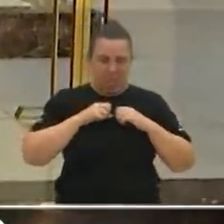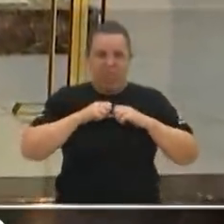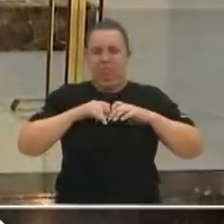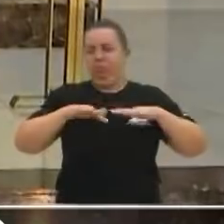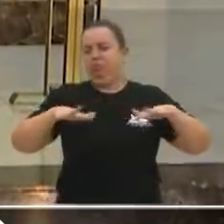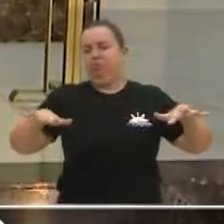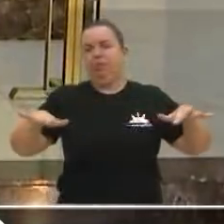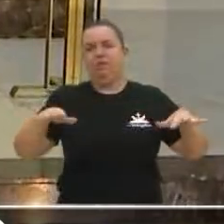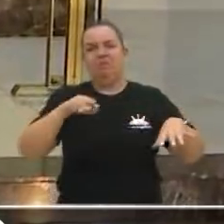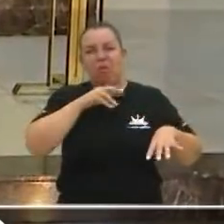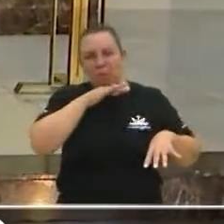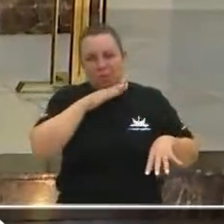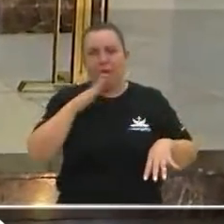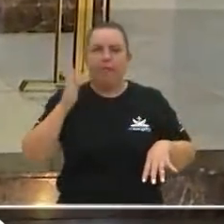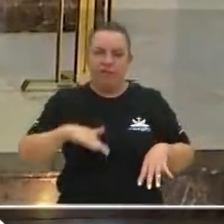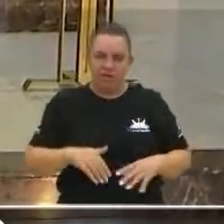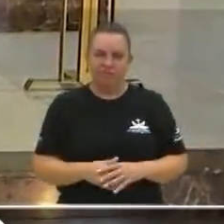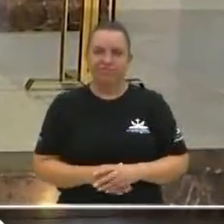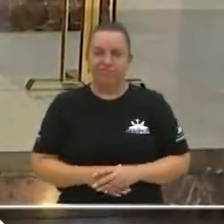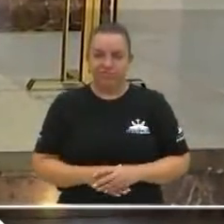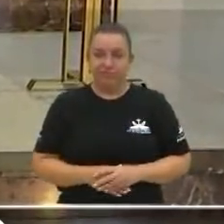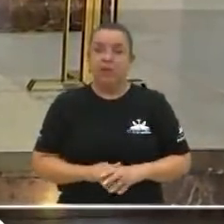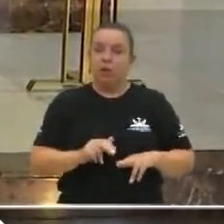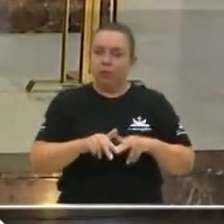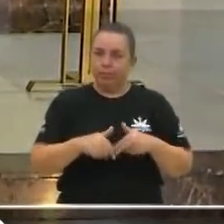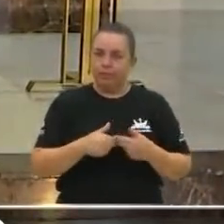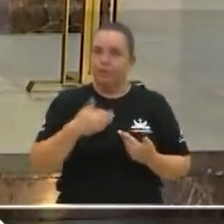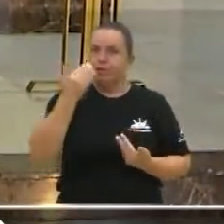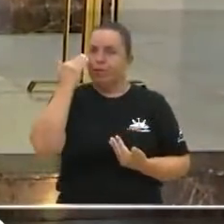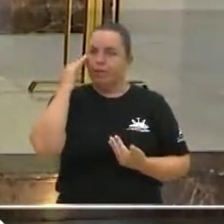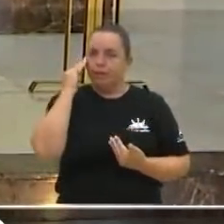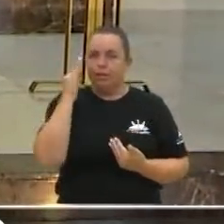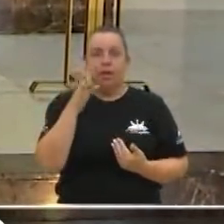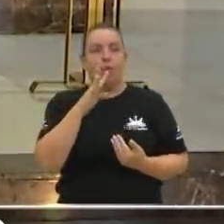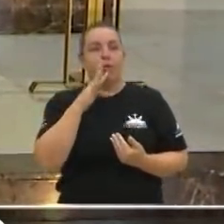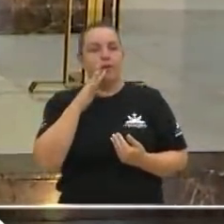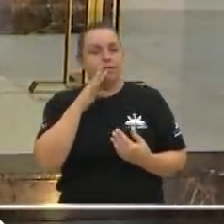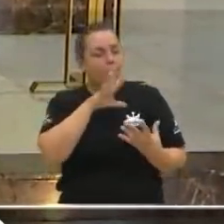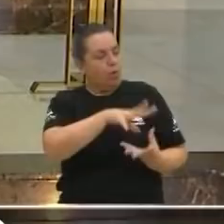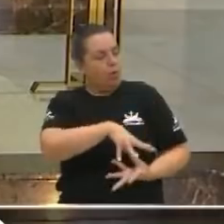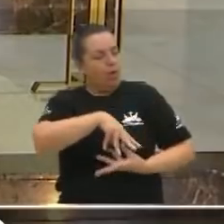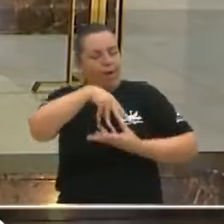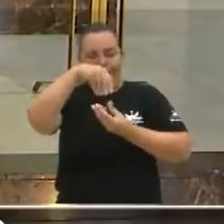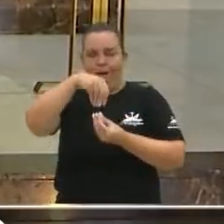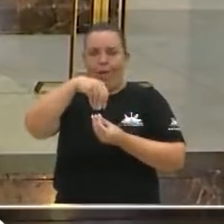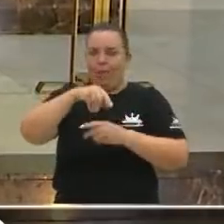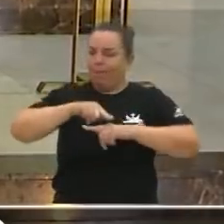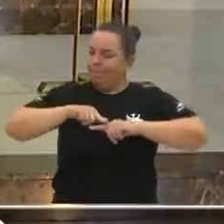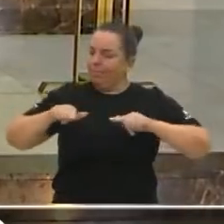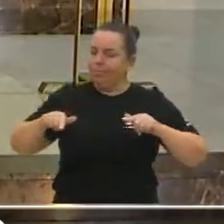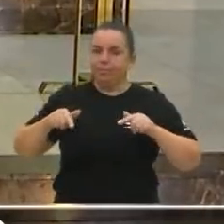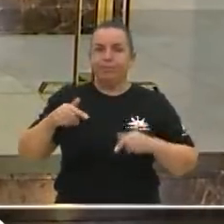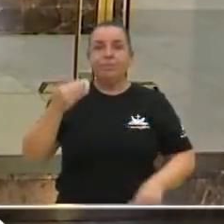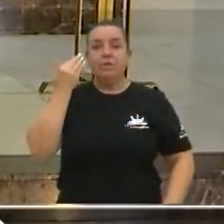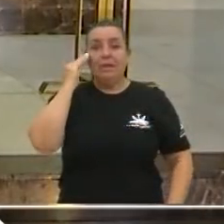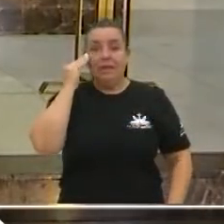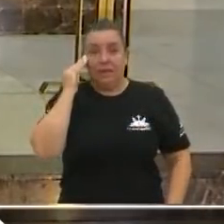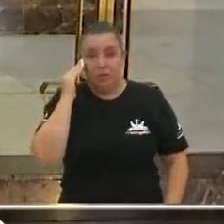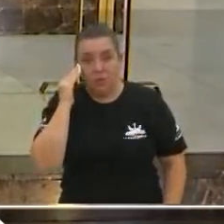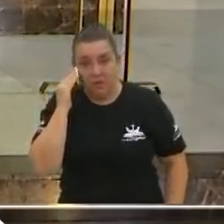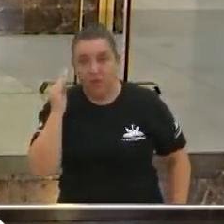olhos com a alma com a compreensão com entendimento o que não é